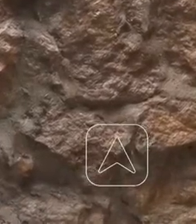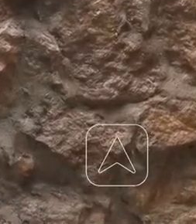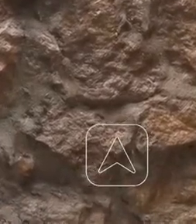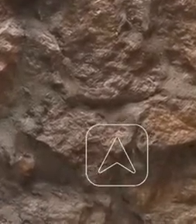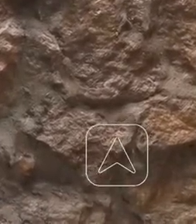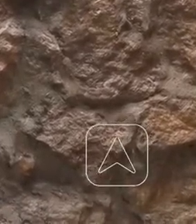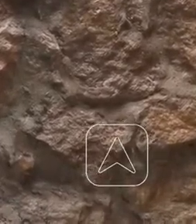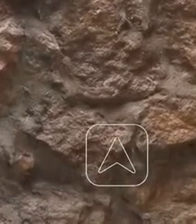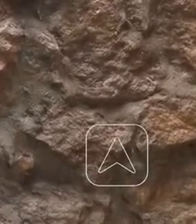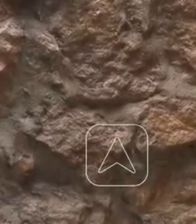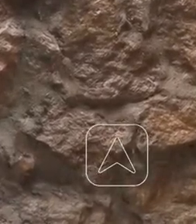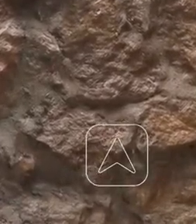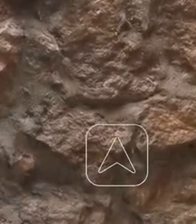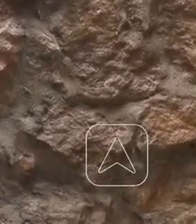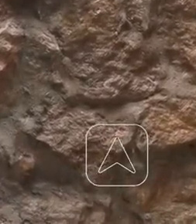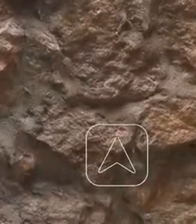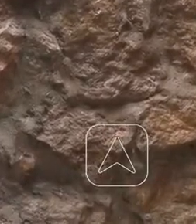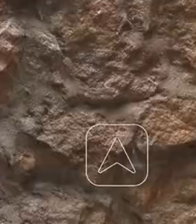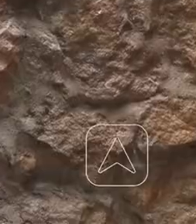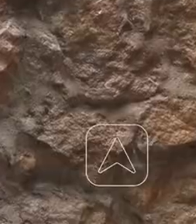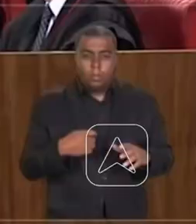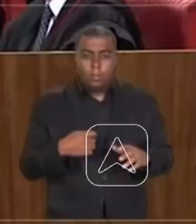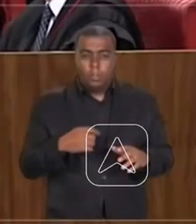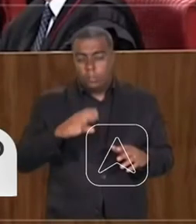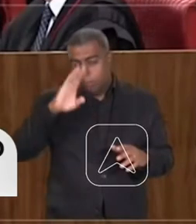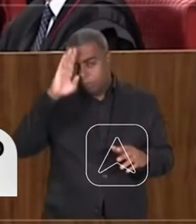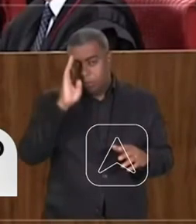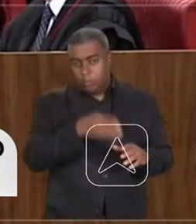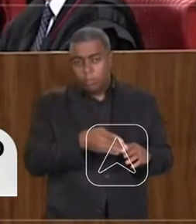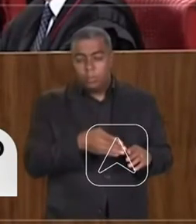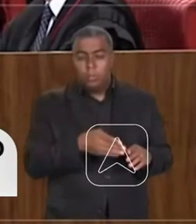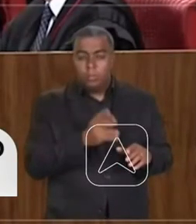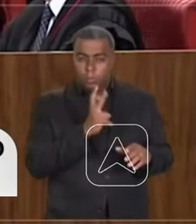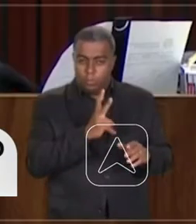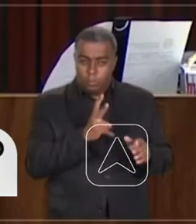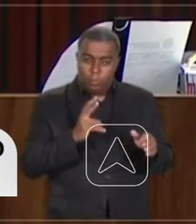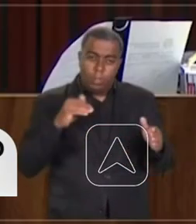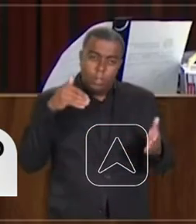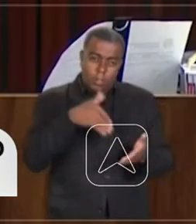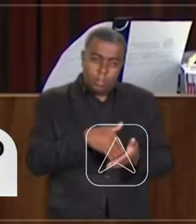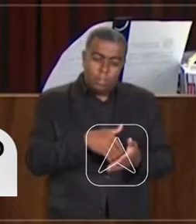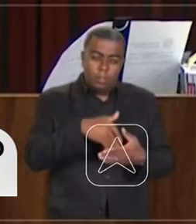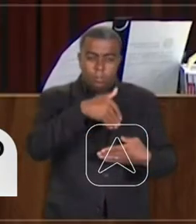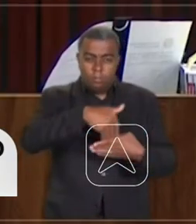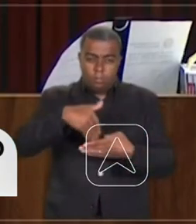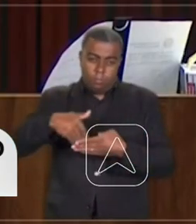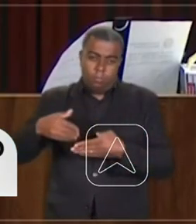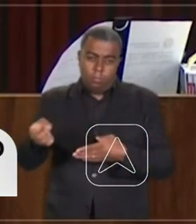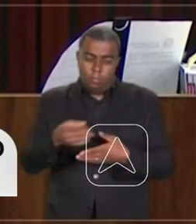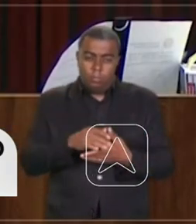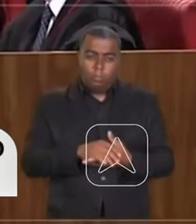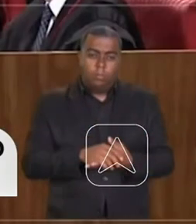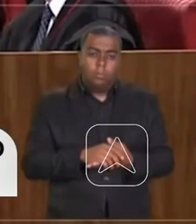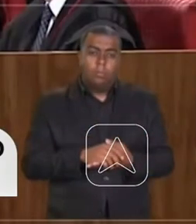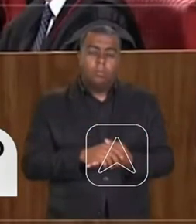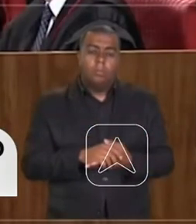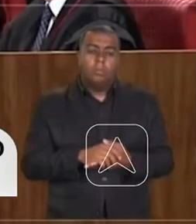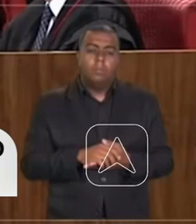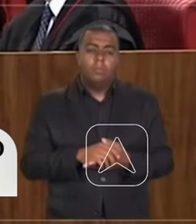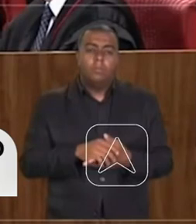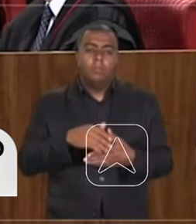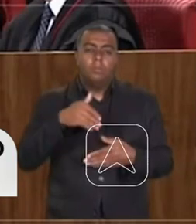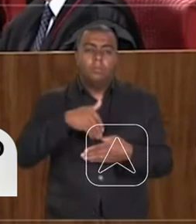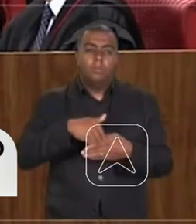válidos. Em setembro, 5 dos 9 parlamentares de Jubuéis tiveram mandato cassado. Os vereadores eram